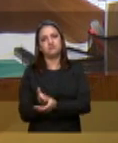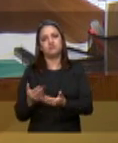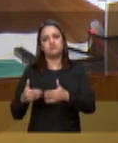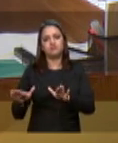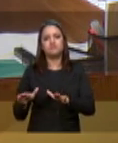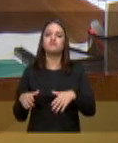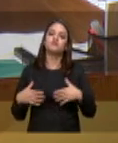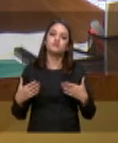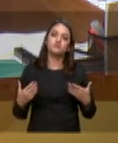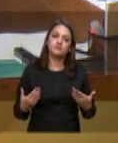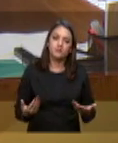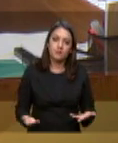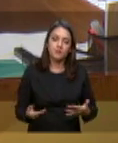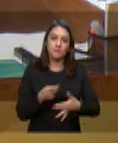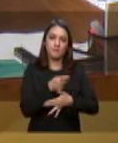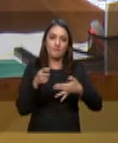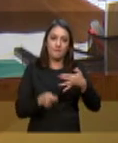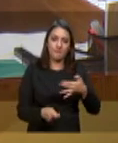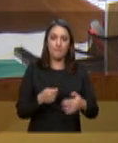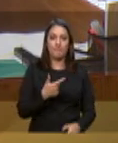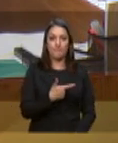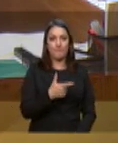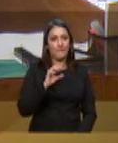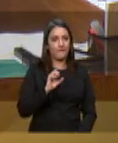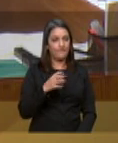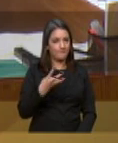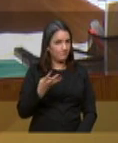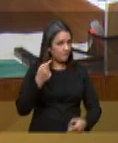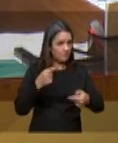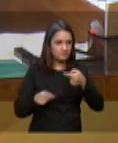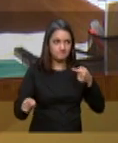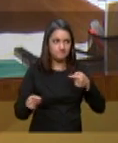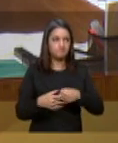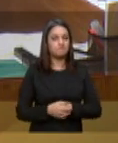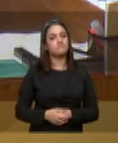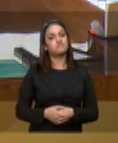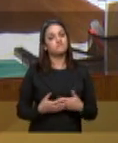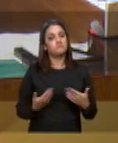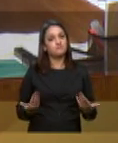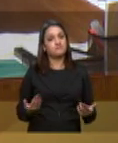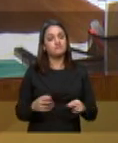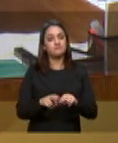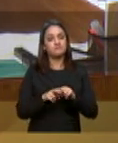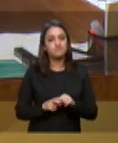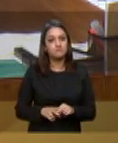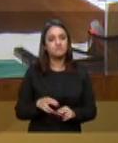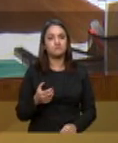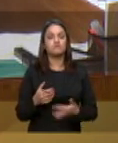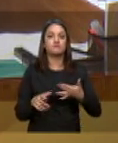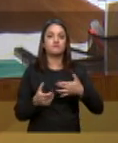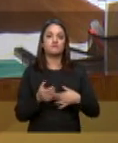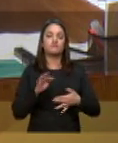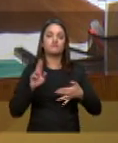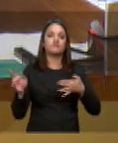nos crimes contra a Previdência Social. Quem vota é o ministro Nunes Marques, relator. Agravo regimental no